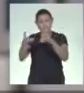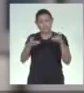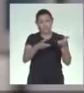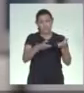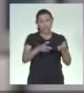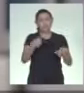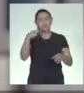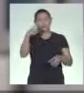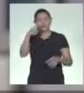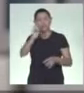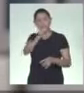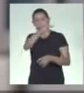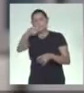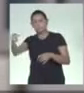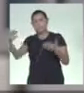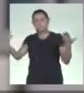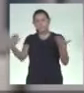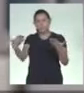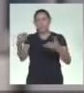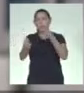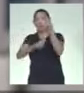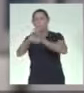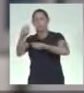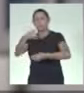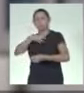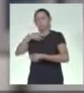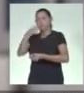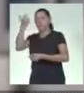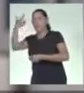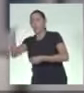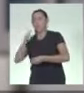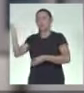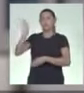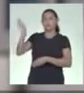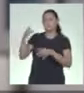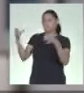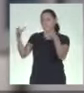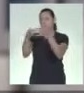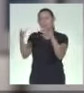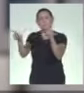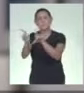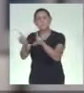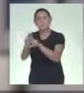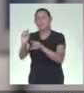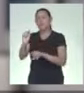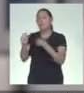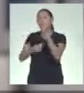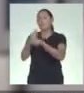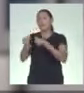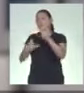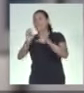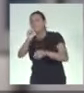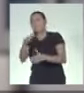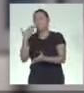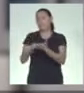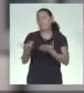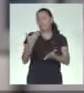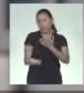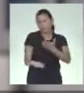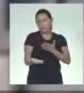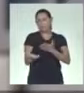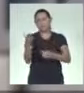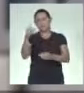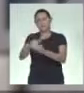Gente, olha só. Você assistiu no final de semana como é a reação do adversário e do seu grupo diante da possibilidade de